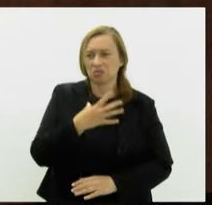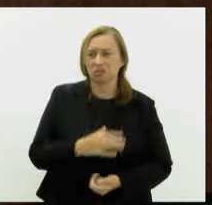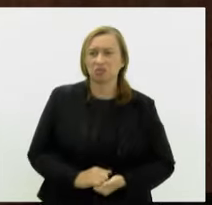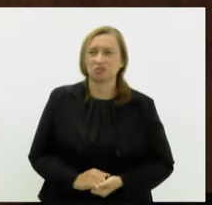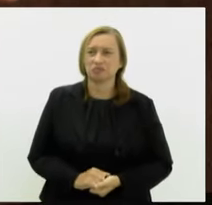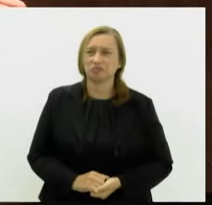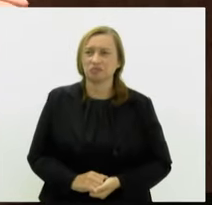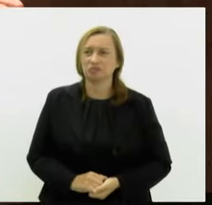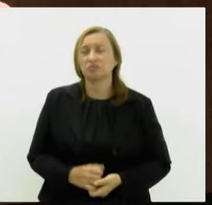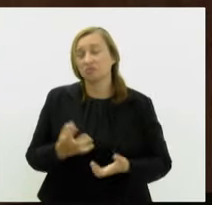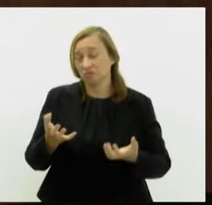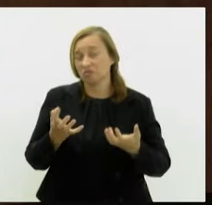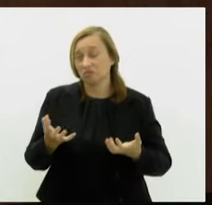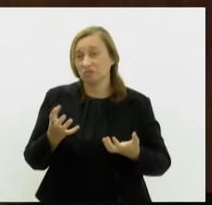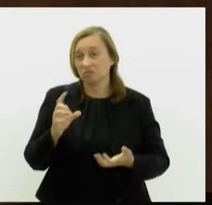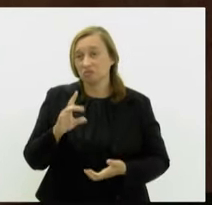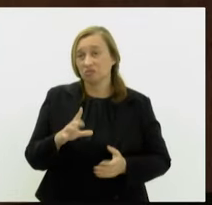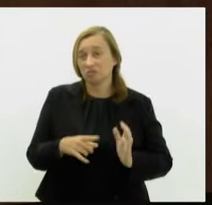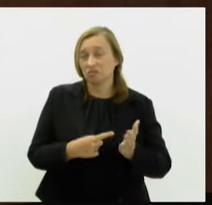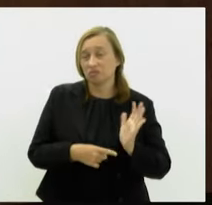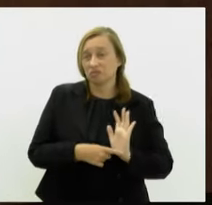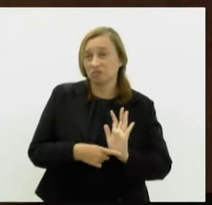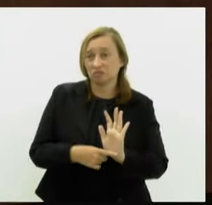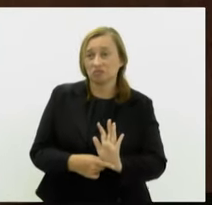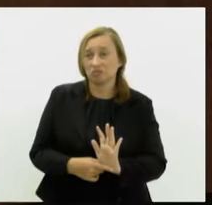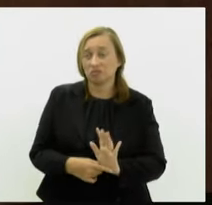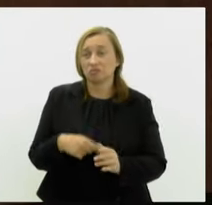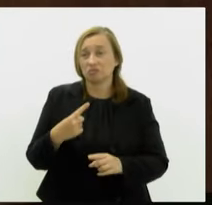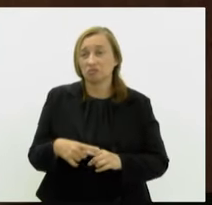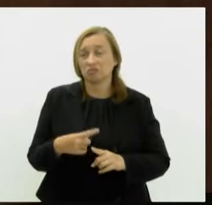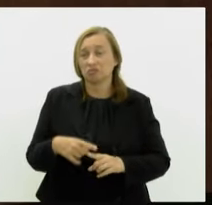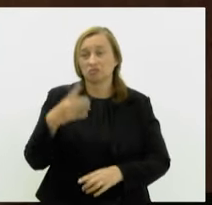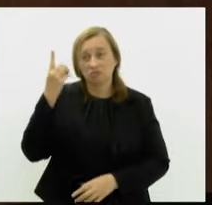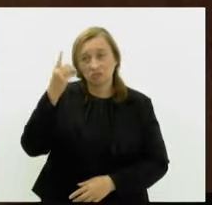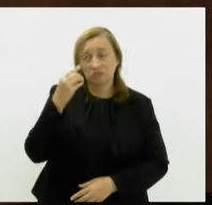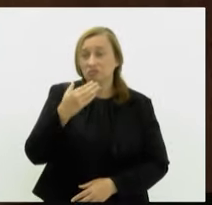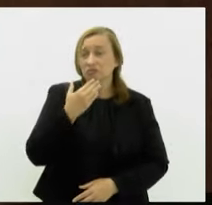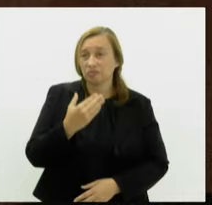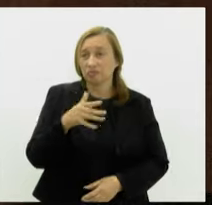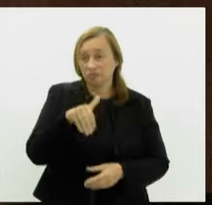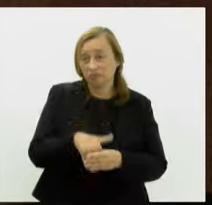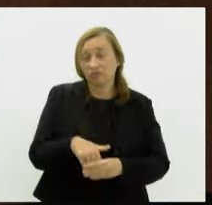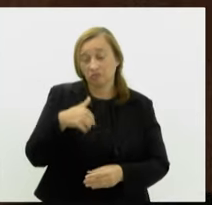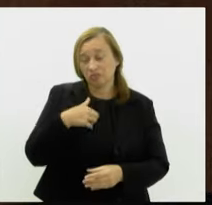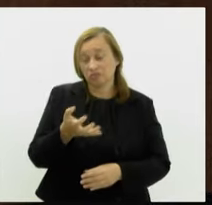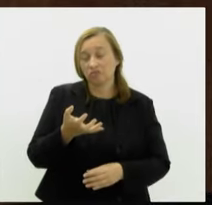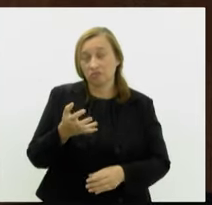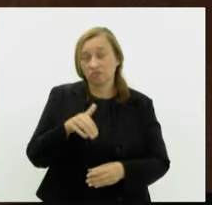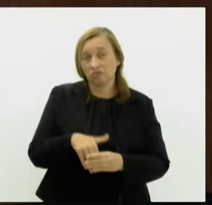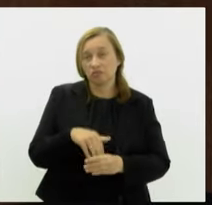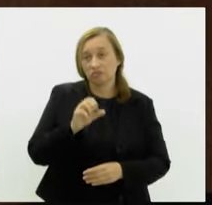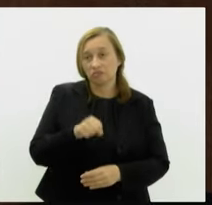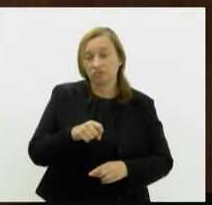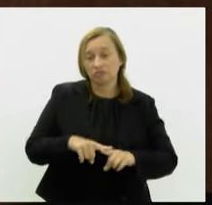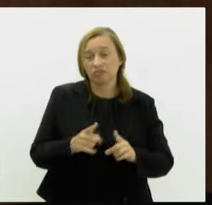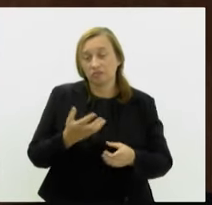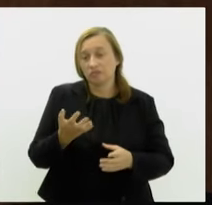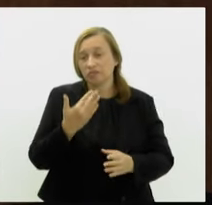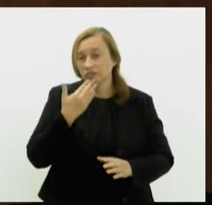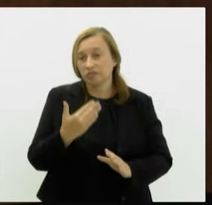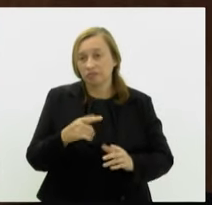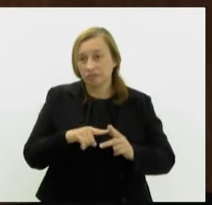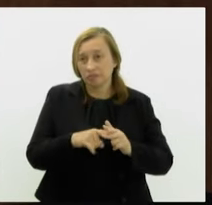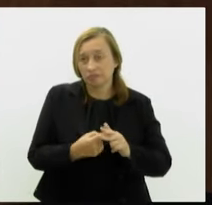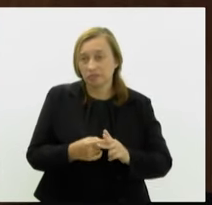quero ajudar, porque, como deputado que vou votar, eu quero votar favorável, mas queria que ela ajustasse essas